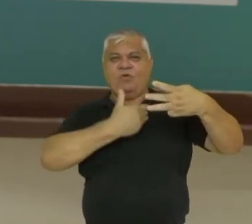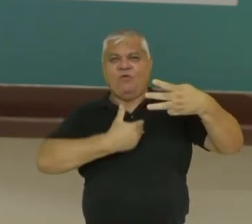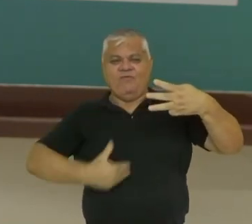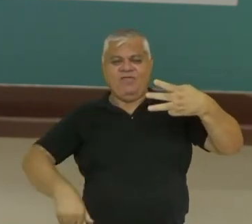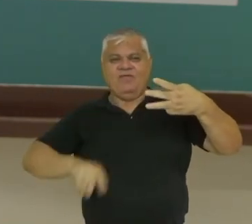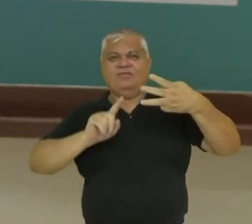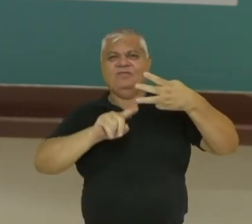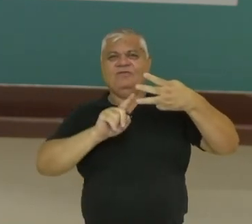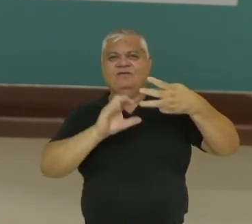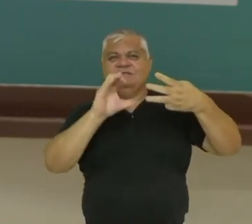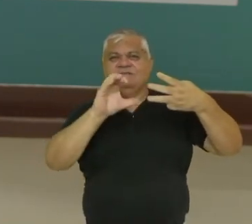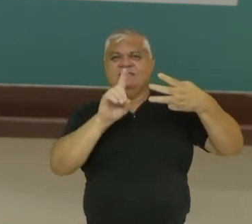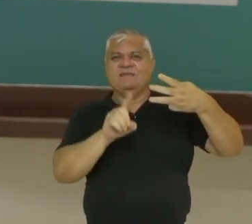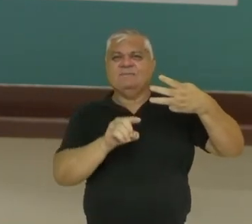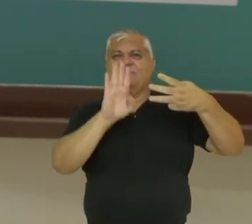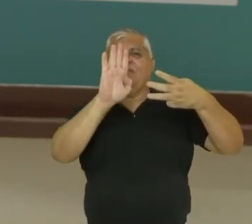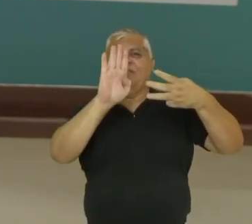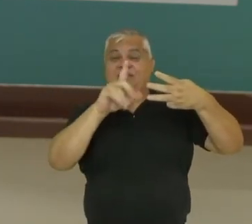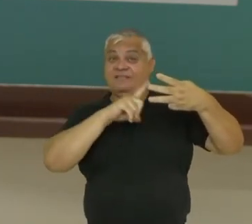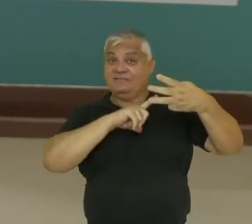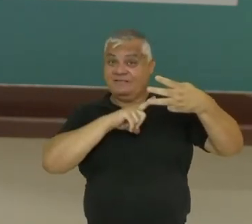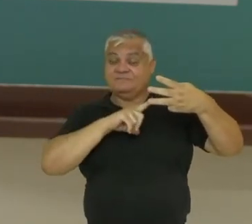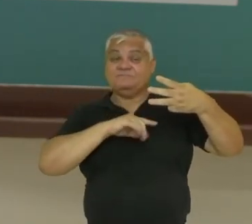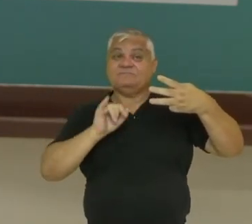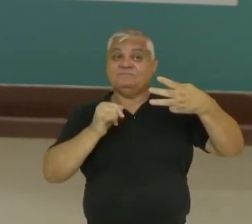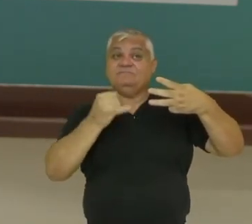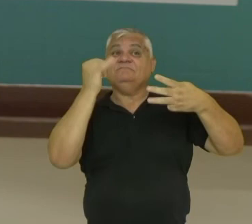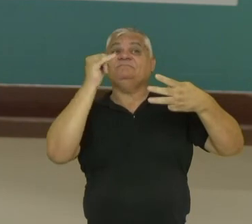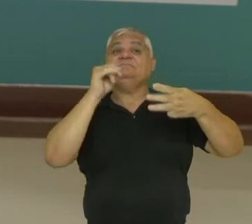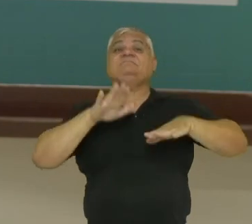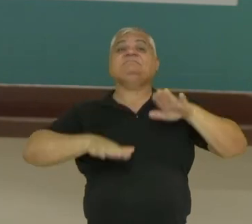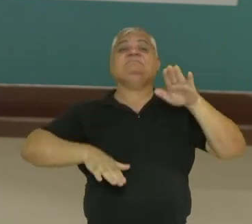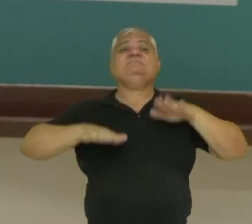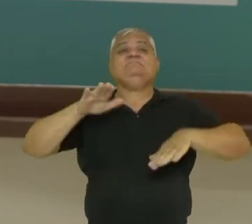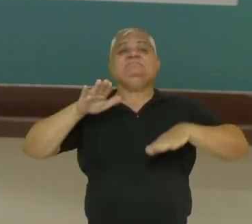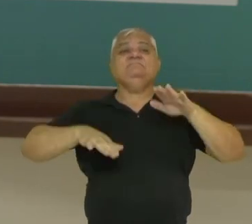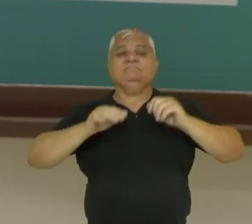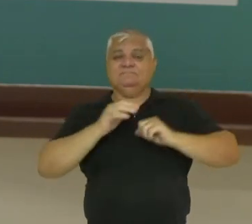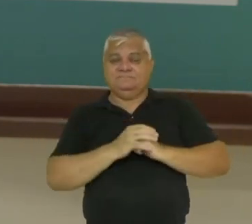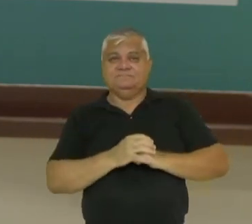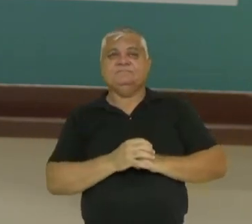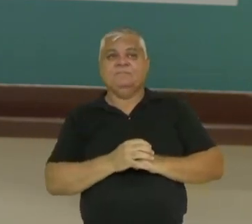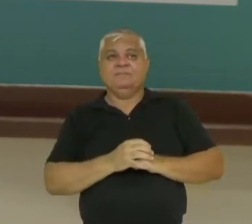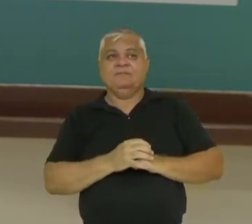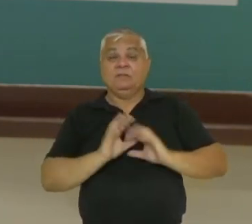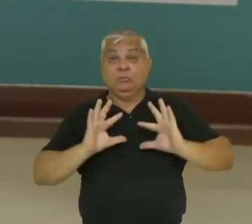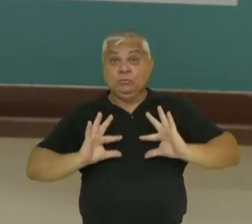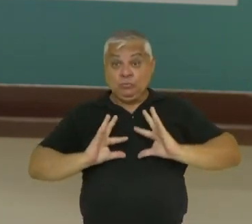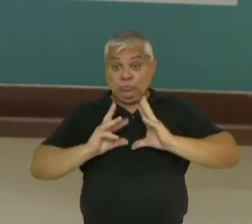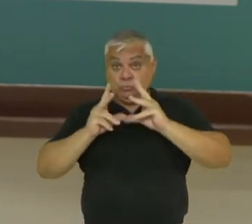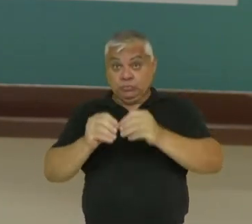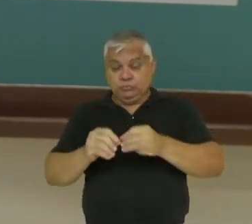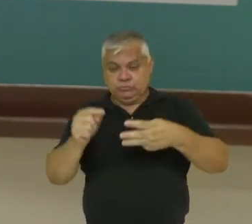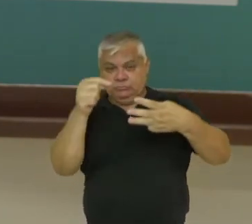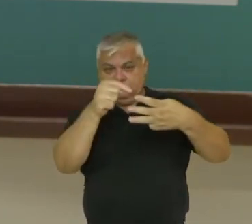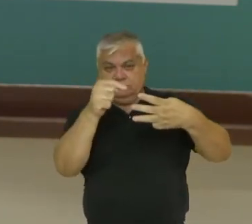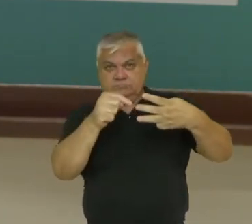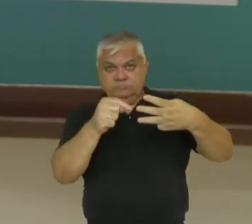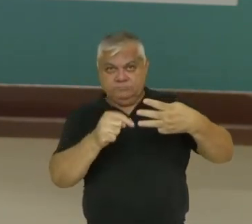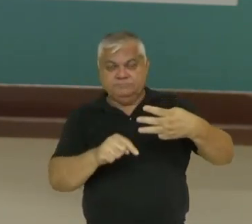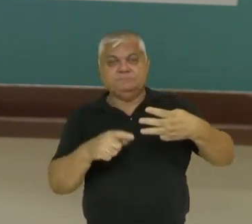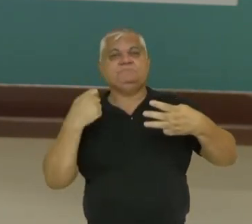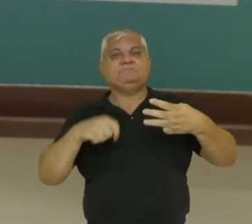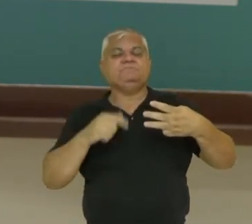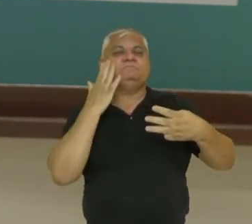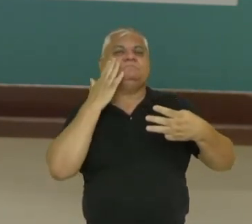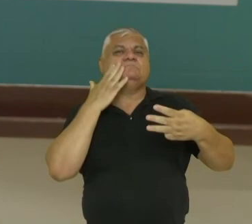A poupança nessa simulação, 1.054. No caso aqui do Tesouro Direto, 1.061, e no caso